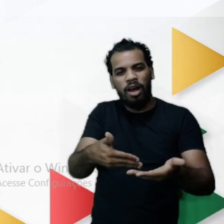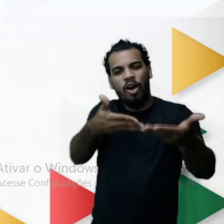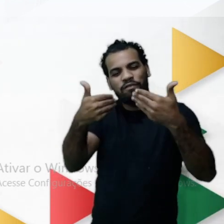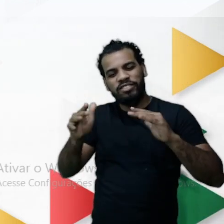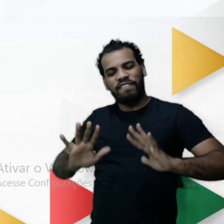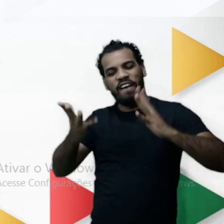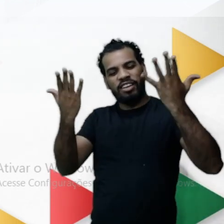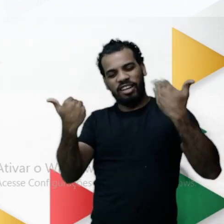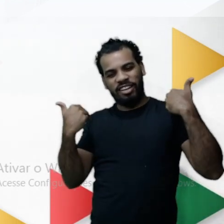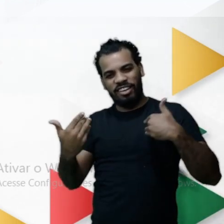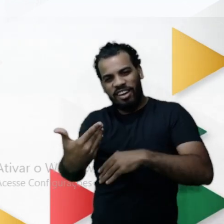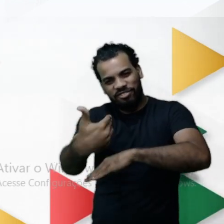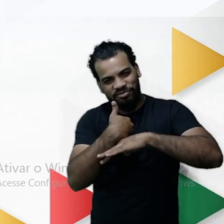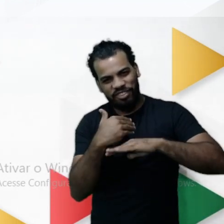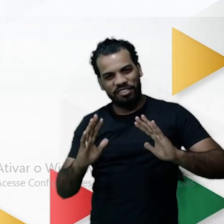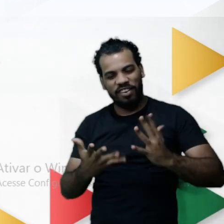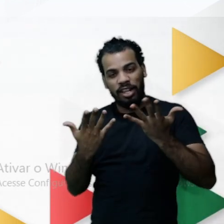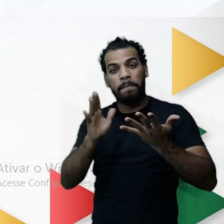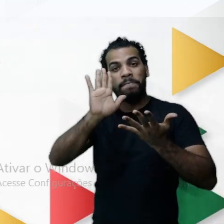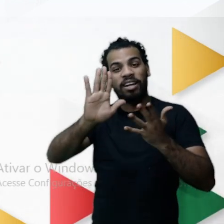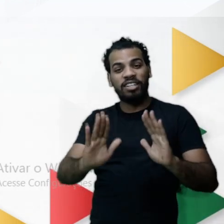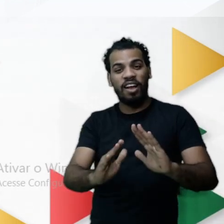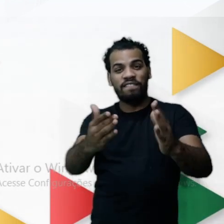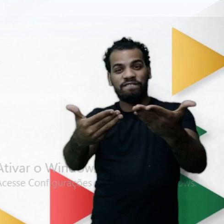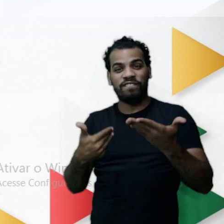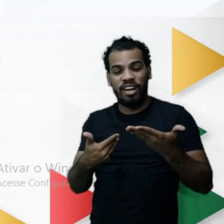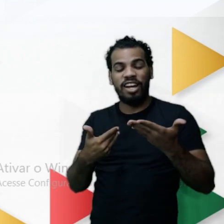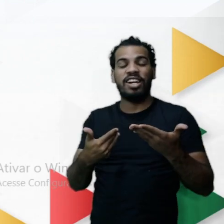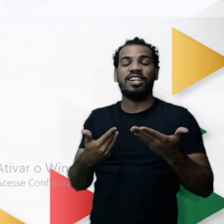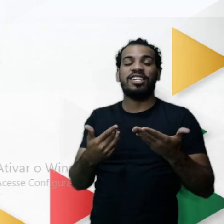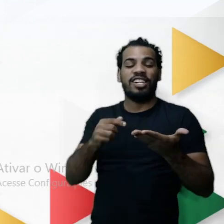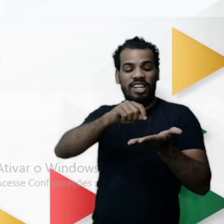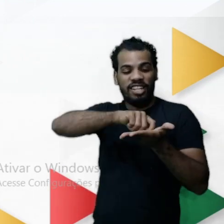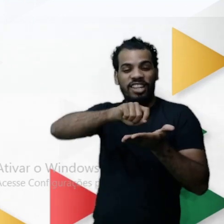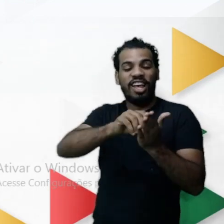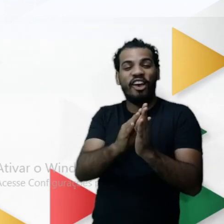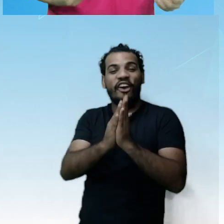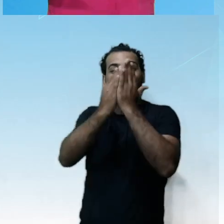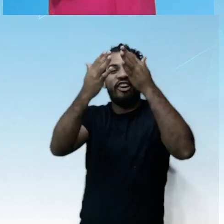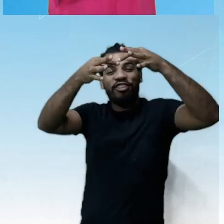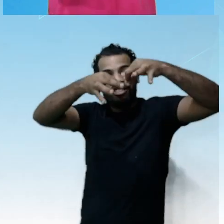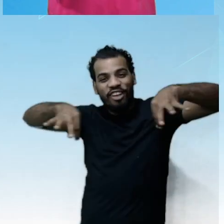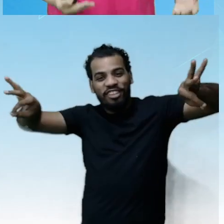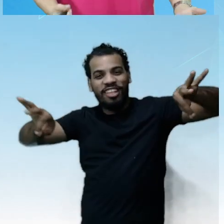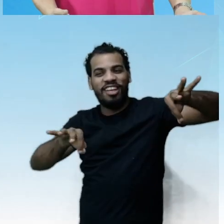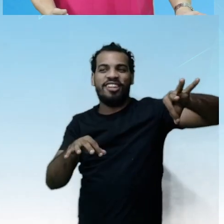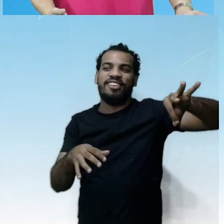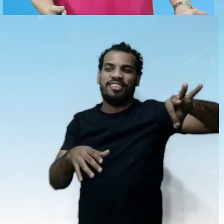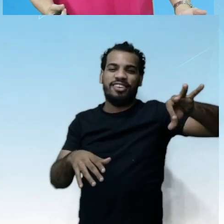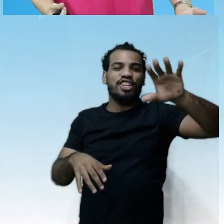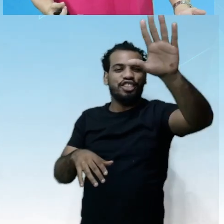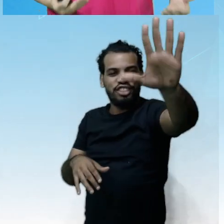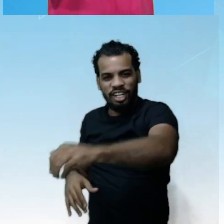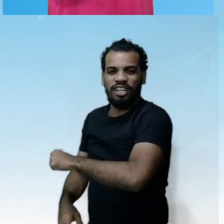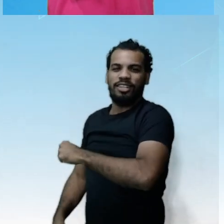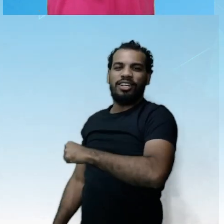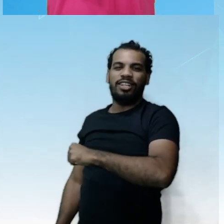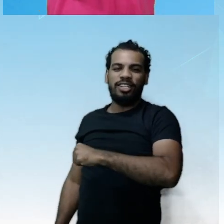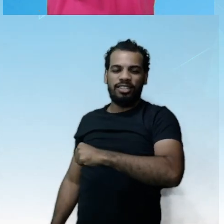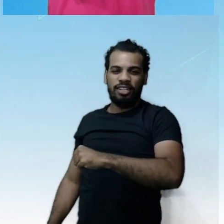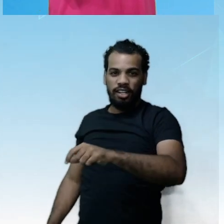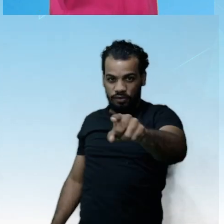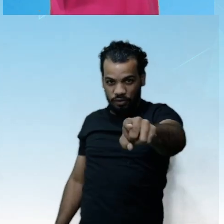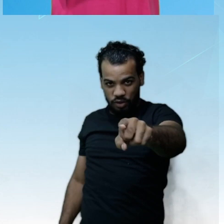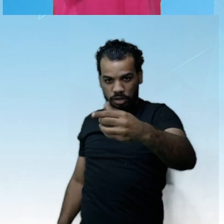de cordel, aquilo que eu falei a vocês. Esse convite está, como o próprio nome diz, convocando, certo?